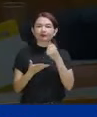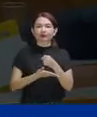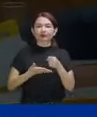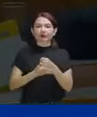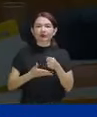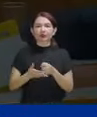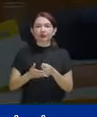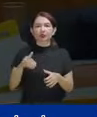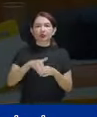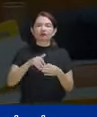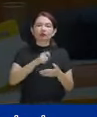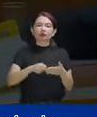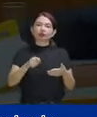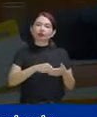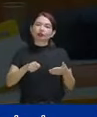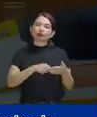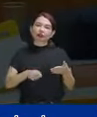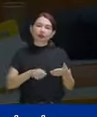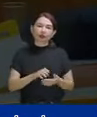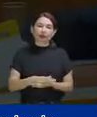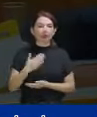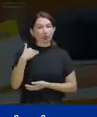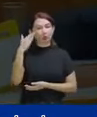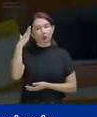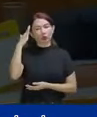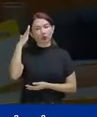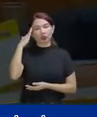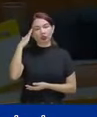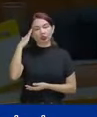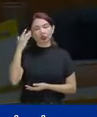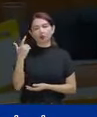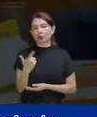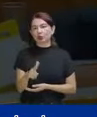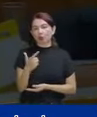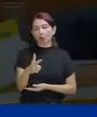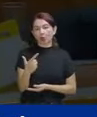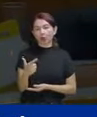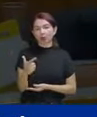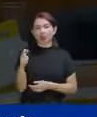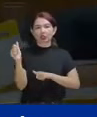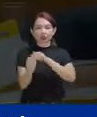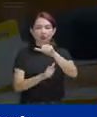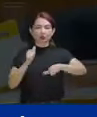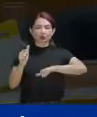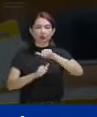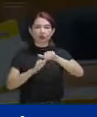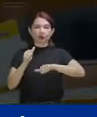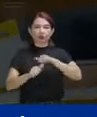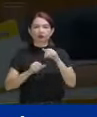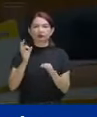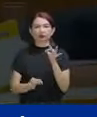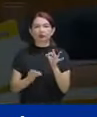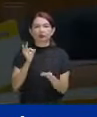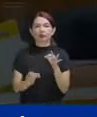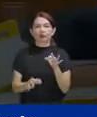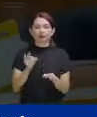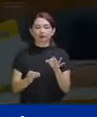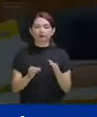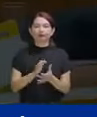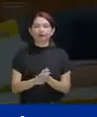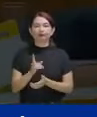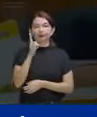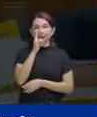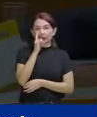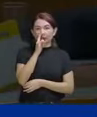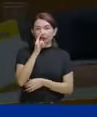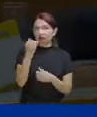no voto escrito. Eu estou entendendo que não há qualquer razão para alteração do julgamento, e nenhuma